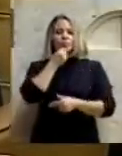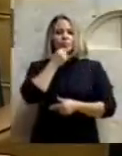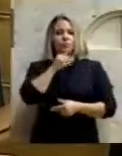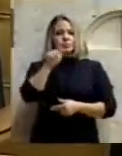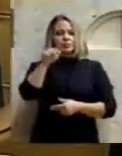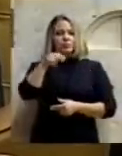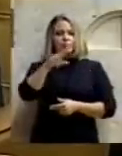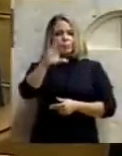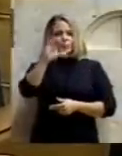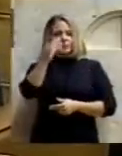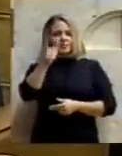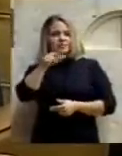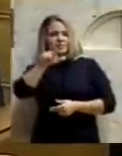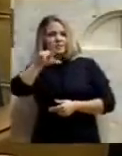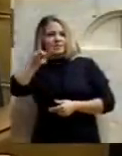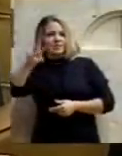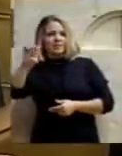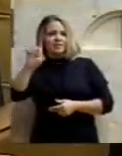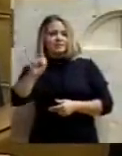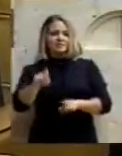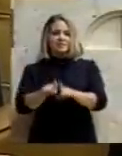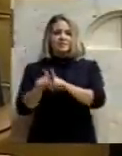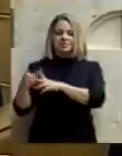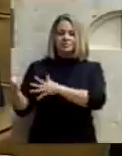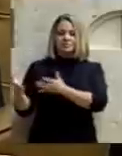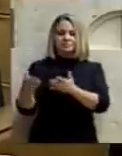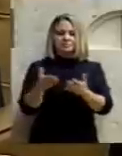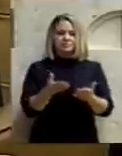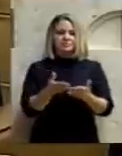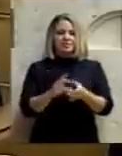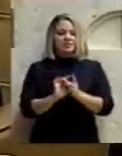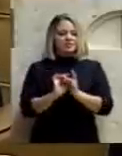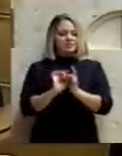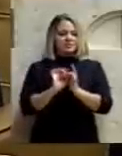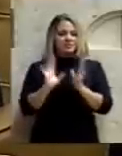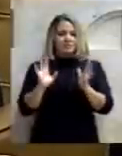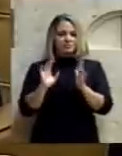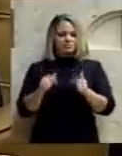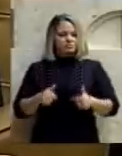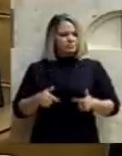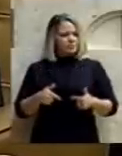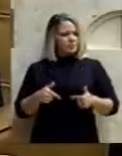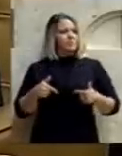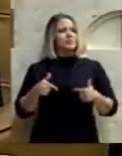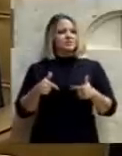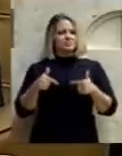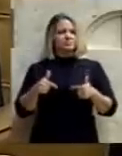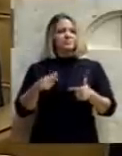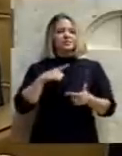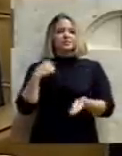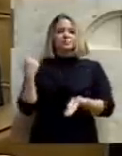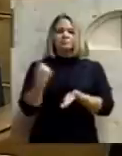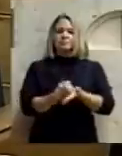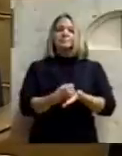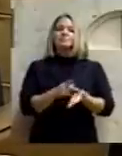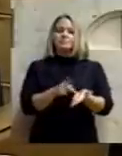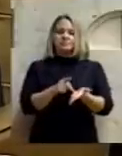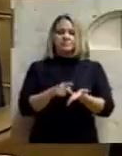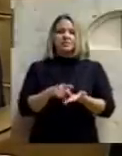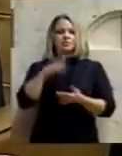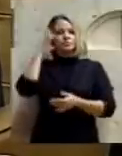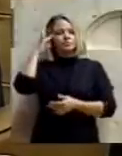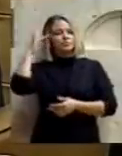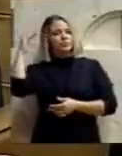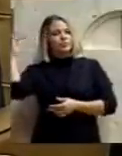renhida em prol de um poder judiciário probo, independente, ativo e legitimado. Sonhe